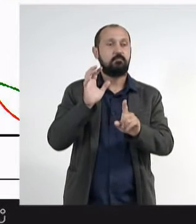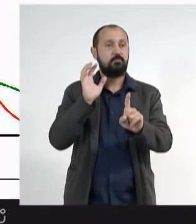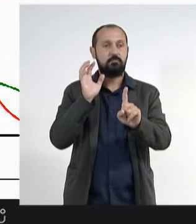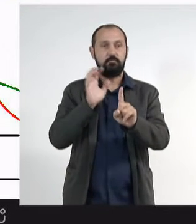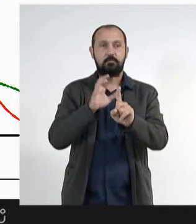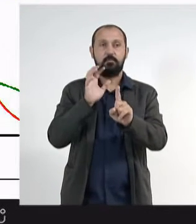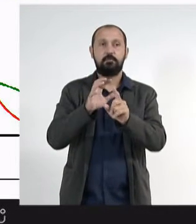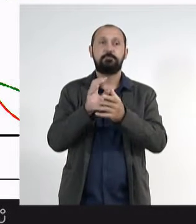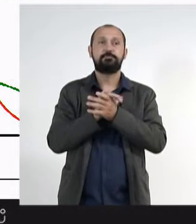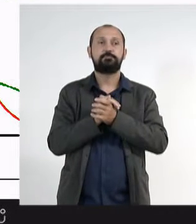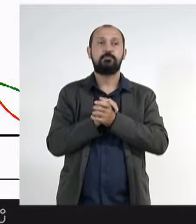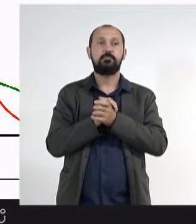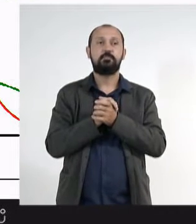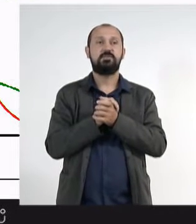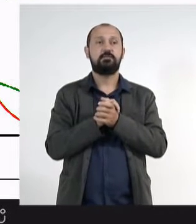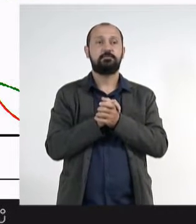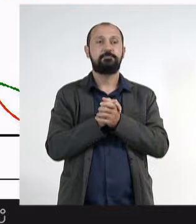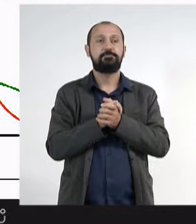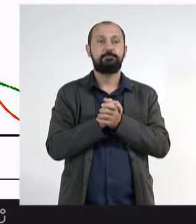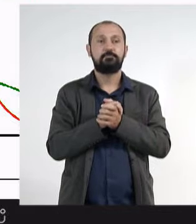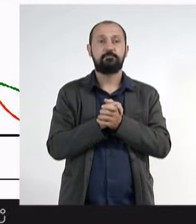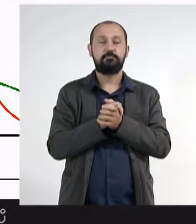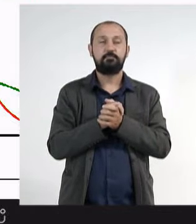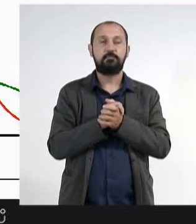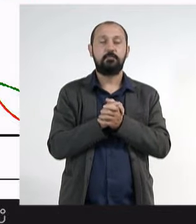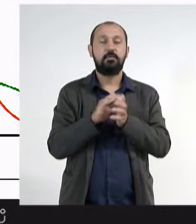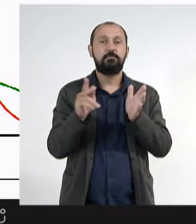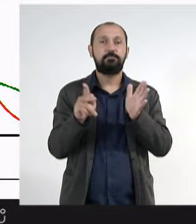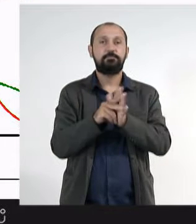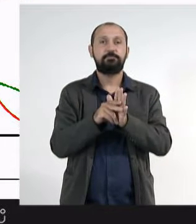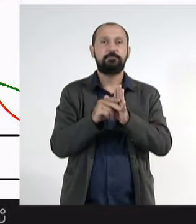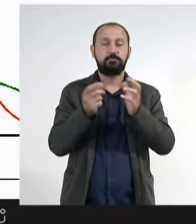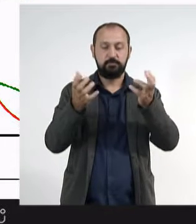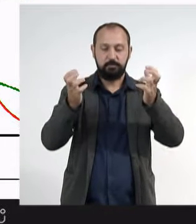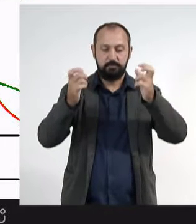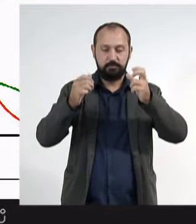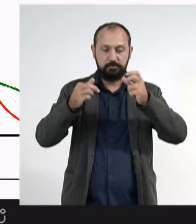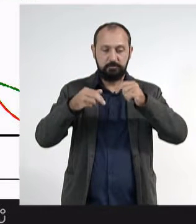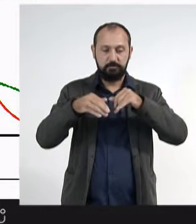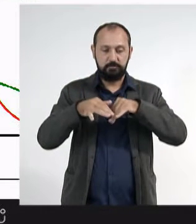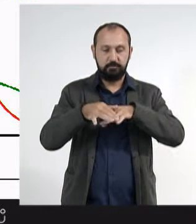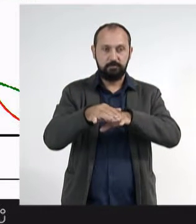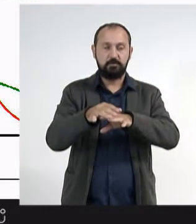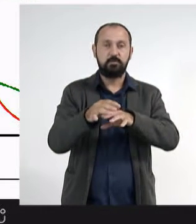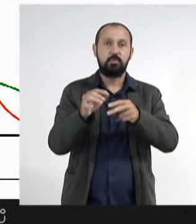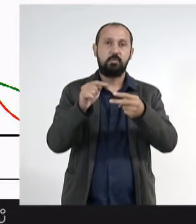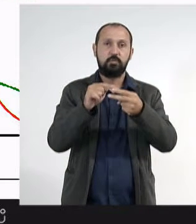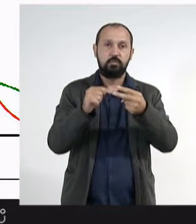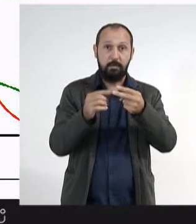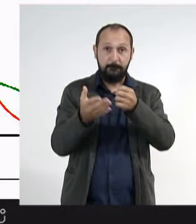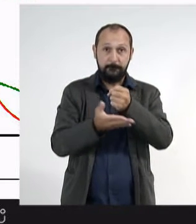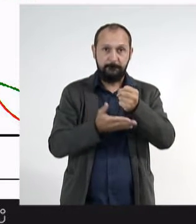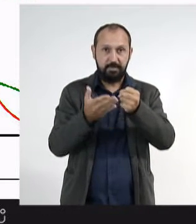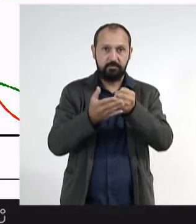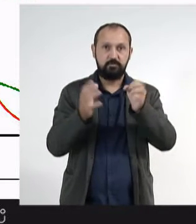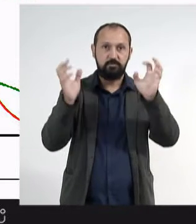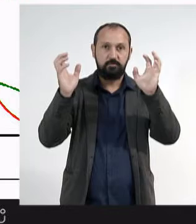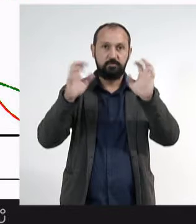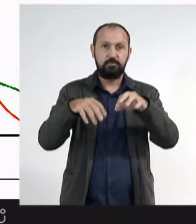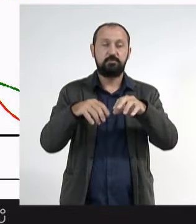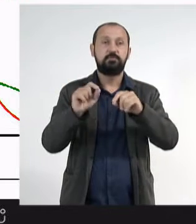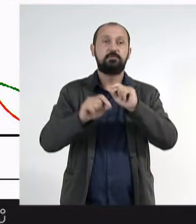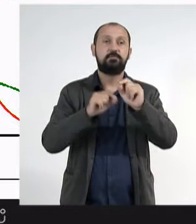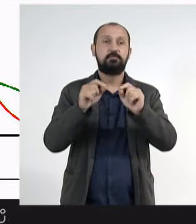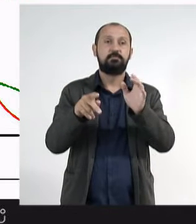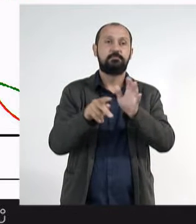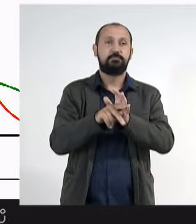impactos. No caso específico da drenagem, você tem dois tipos básicos de inundação. A